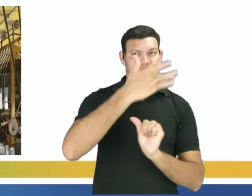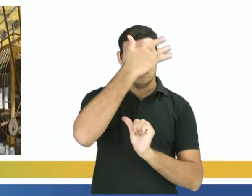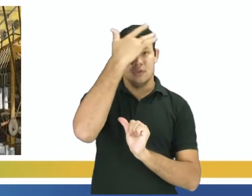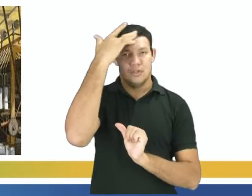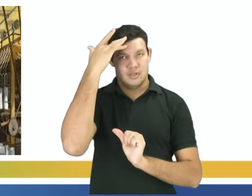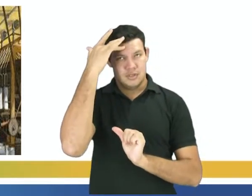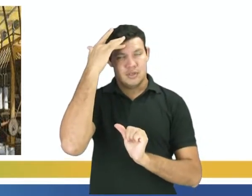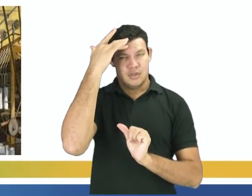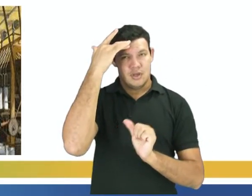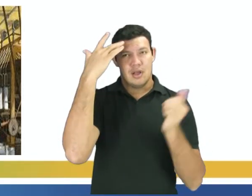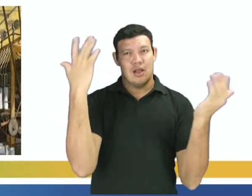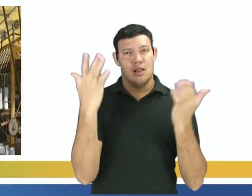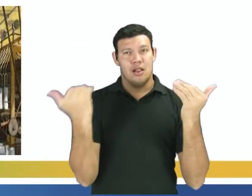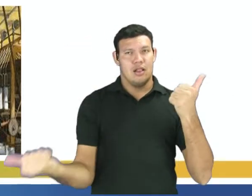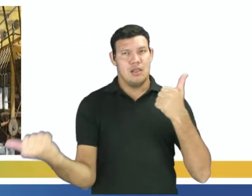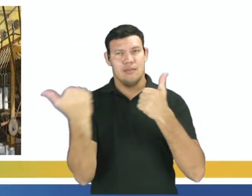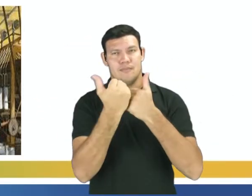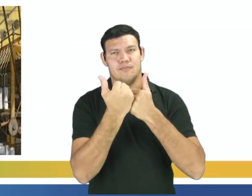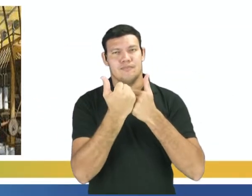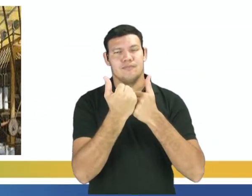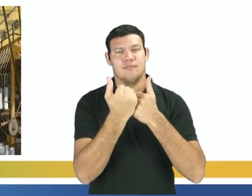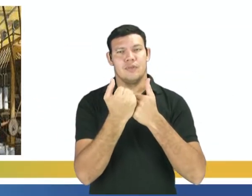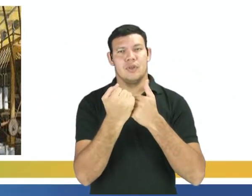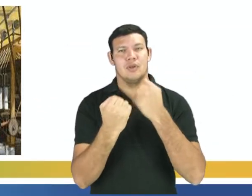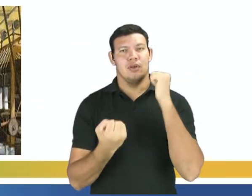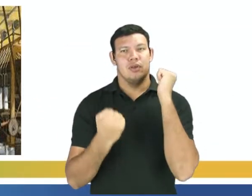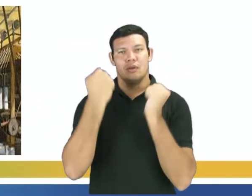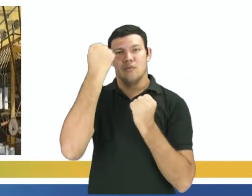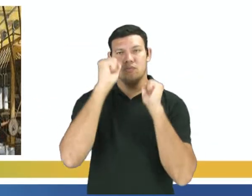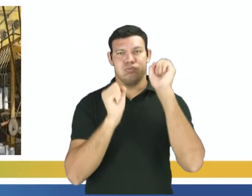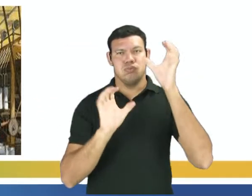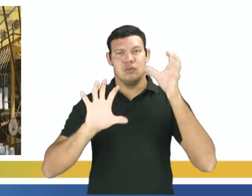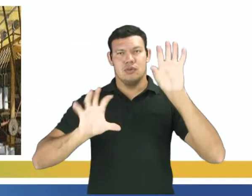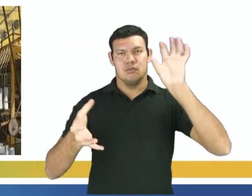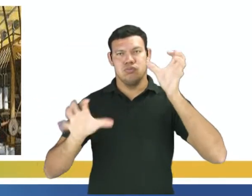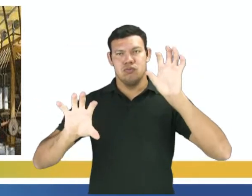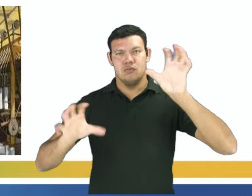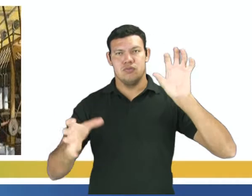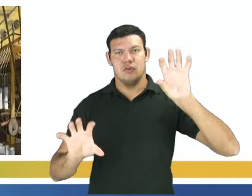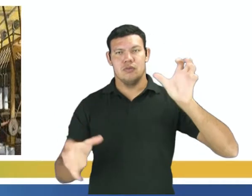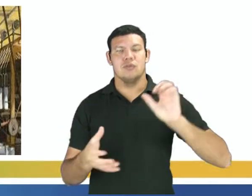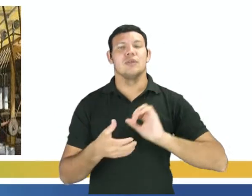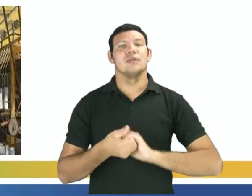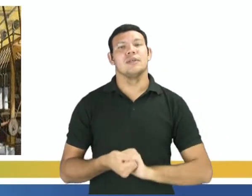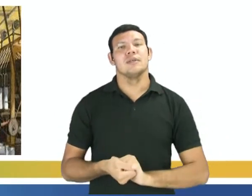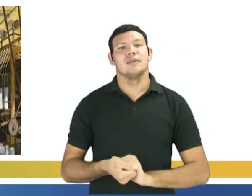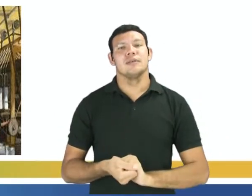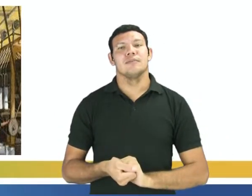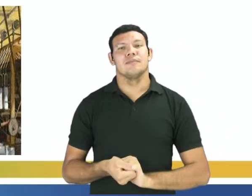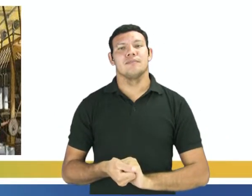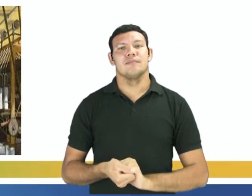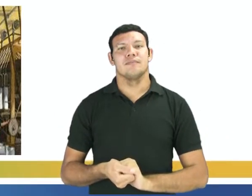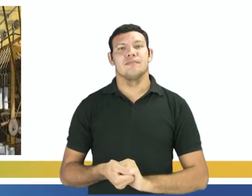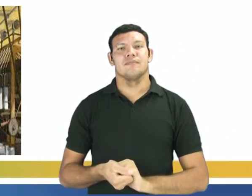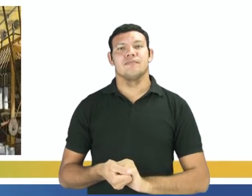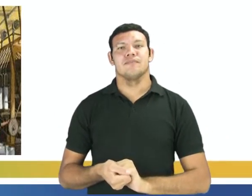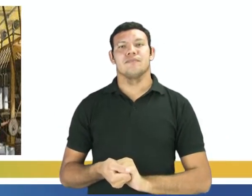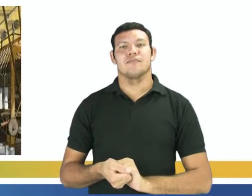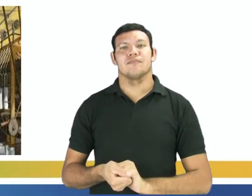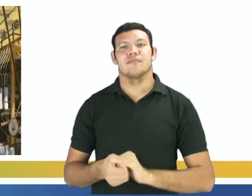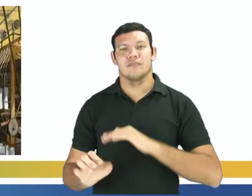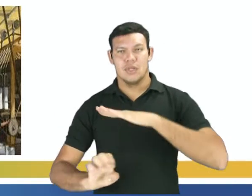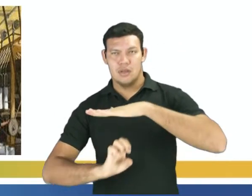participação das máquinas juntamente com a participação do ser humano ainda em grande quantidade. Por isso, fatura